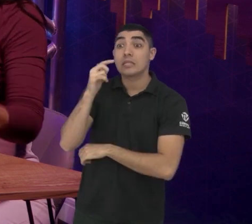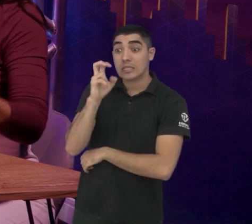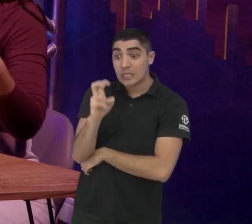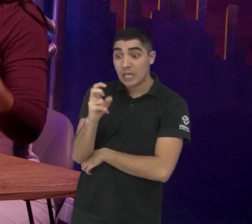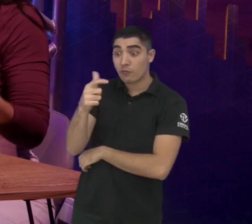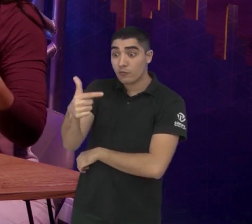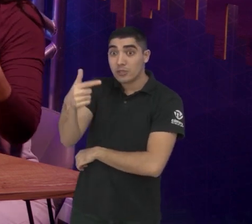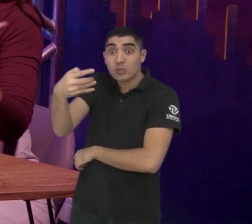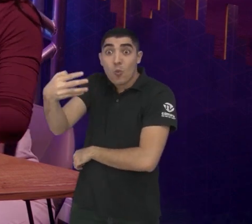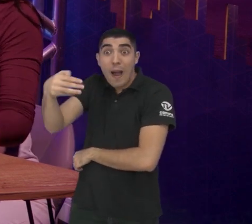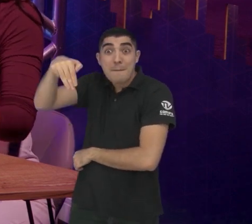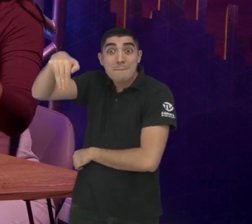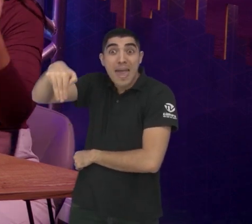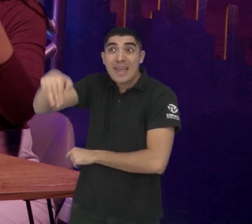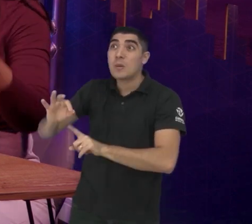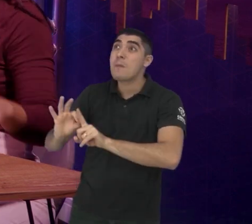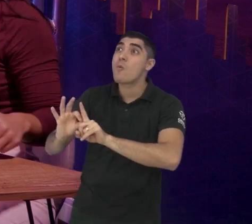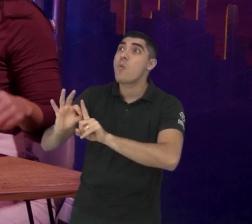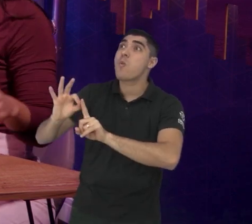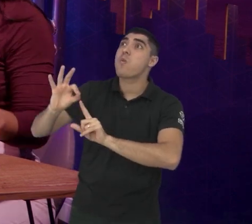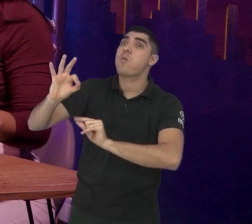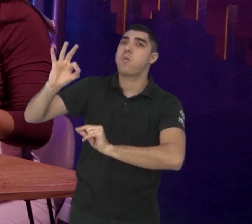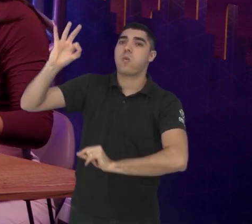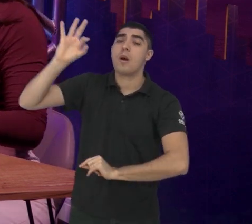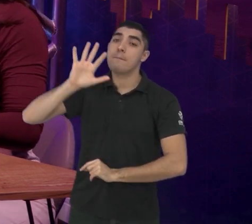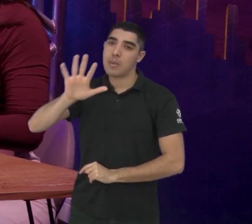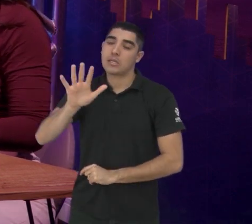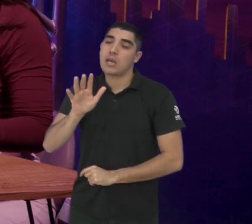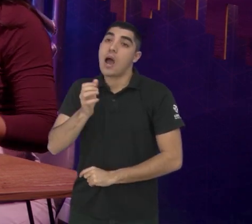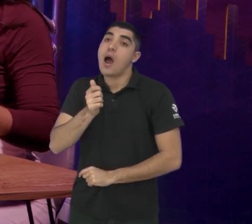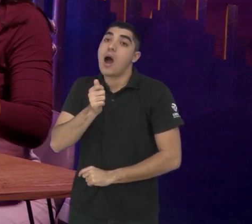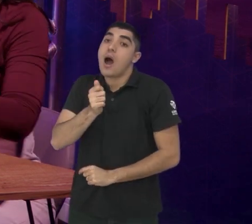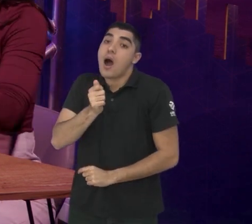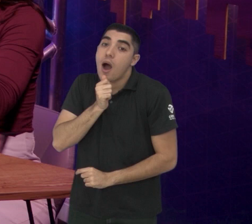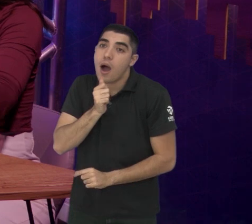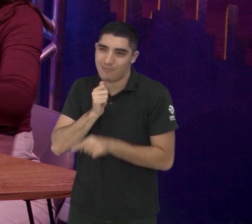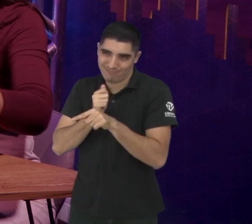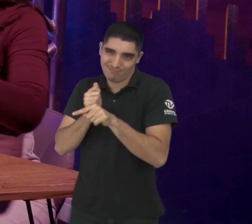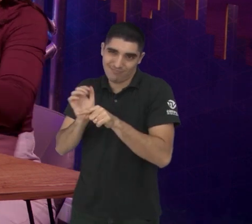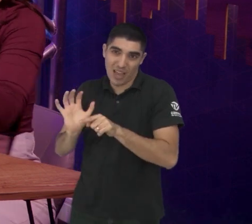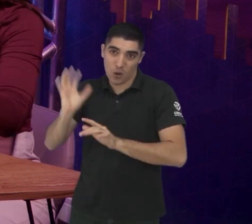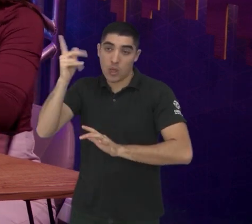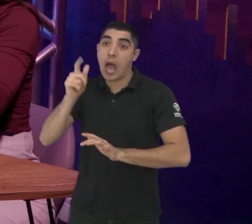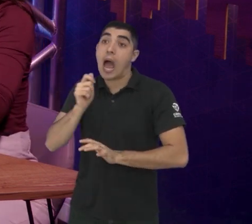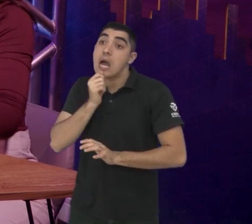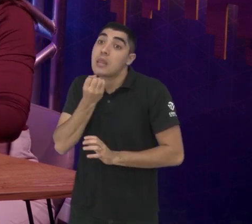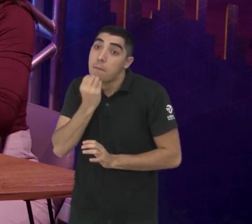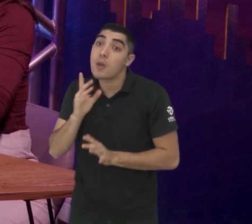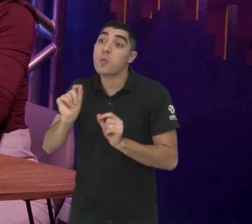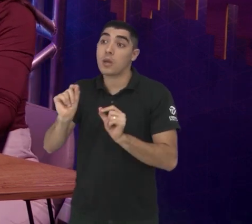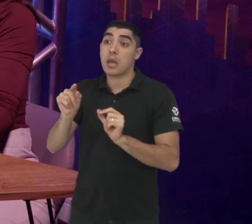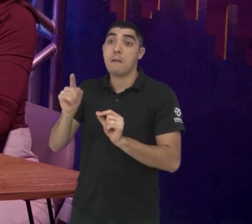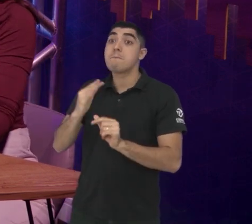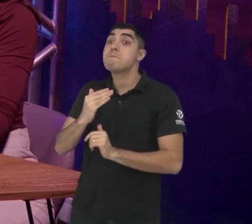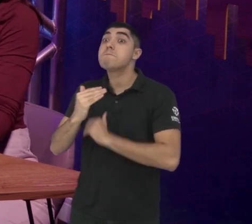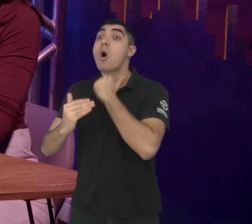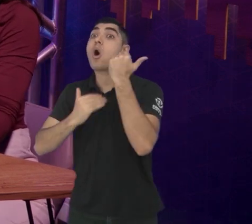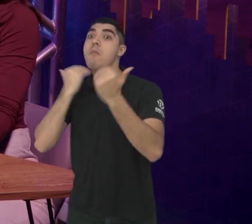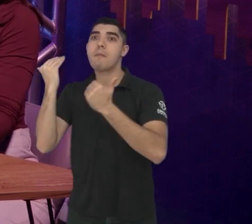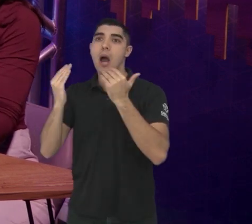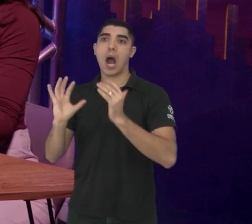coisa. 524 metros, mas felizmente o desastre, né, assim, de mortes não